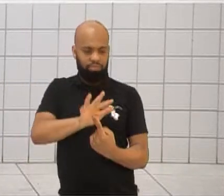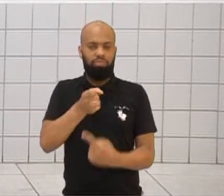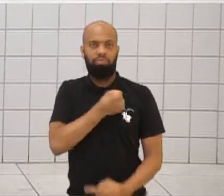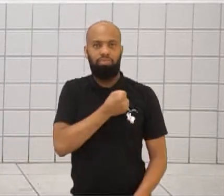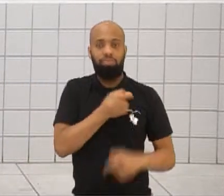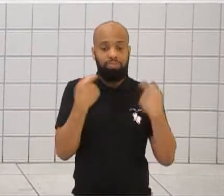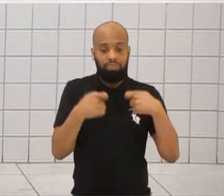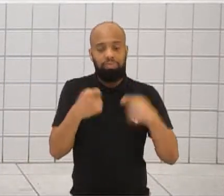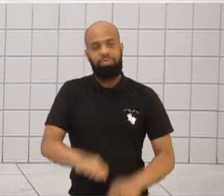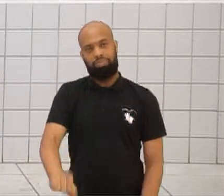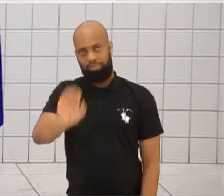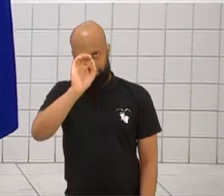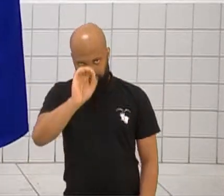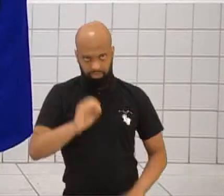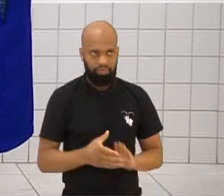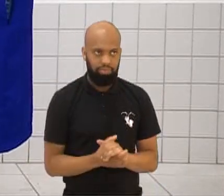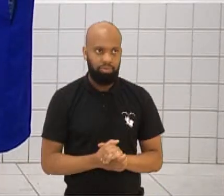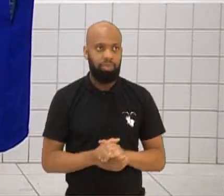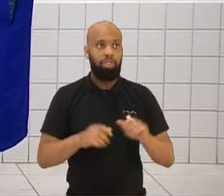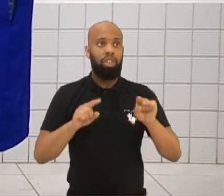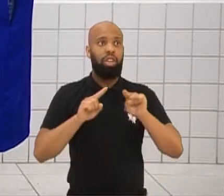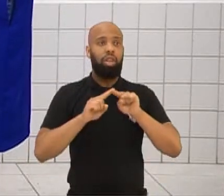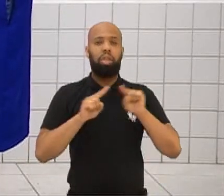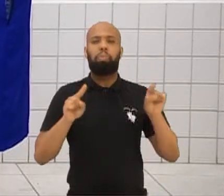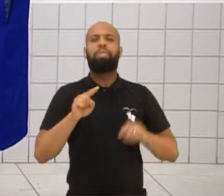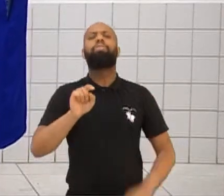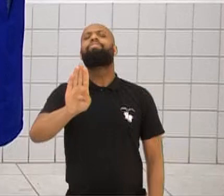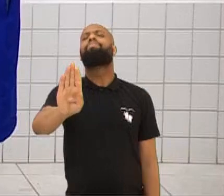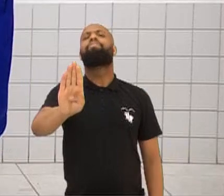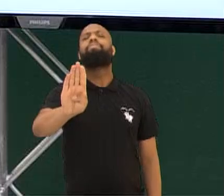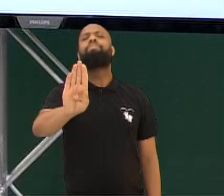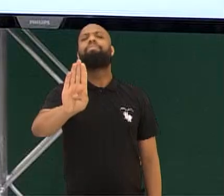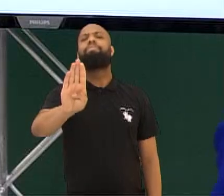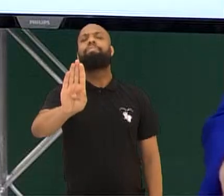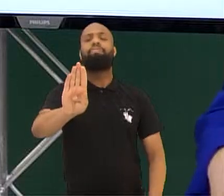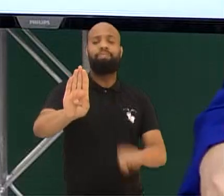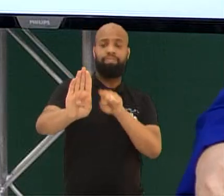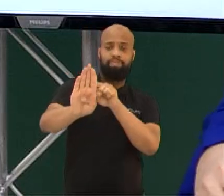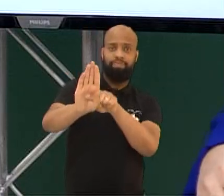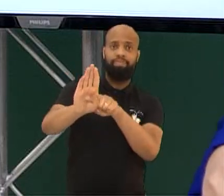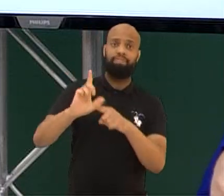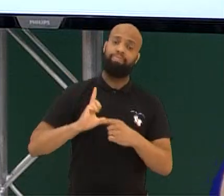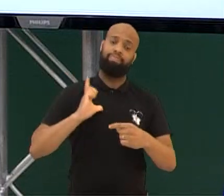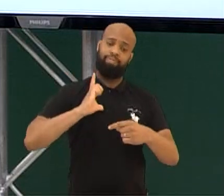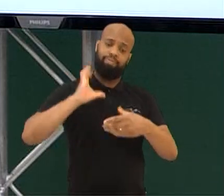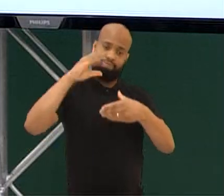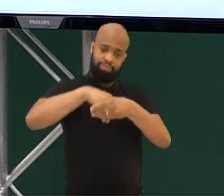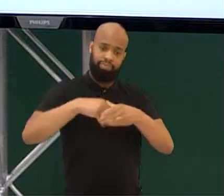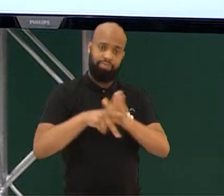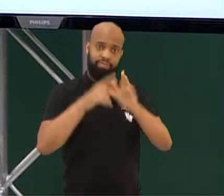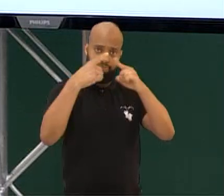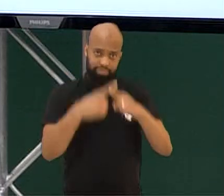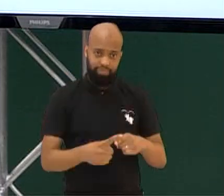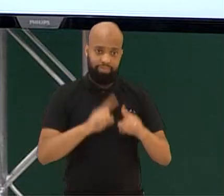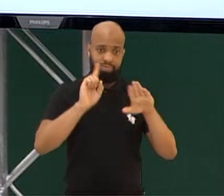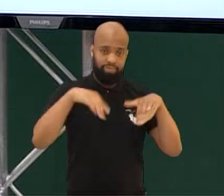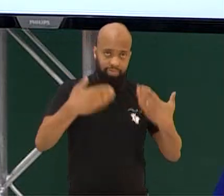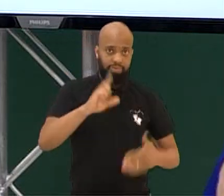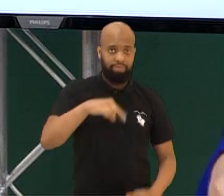0. Mais B. O B estava envolvido numa multiplicação, é B vezes o